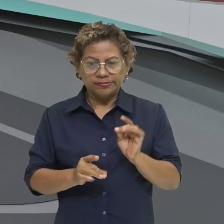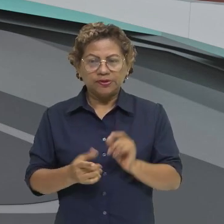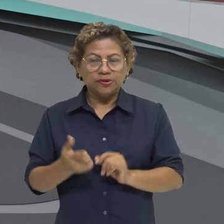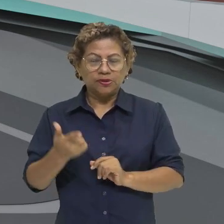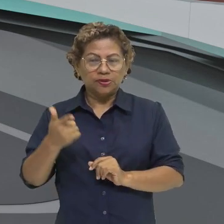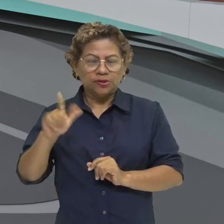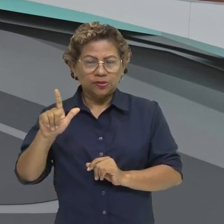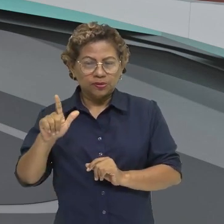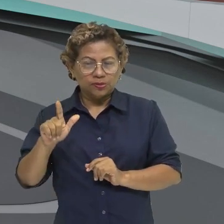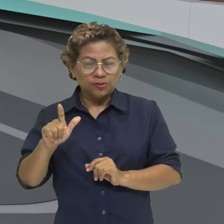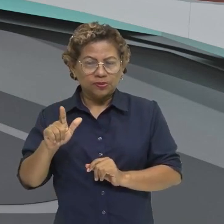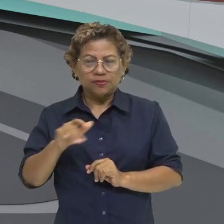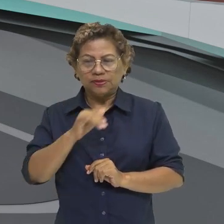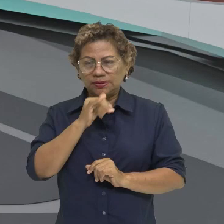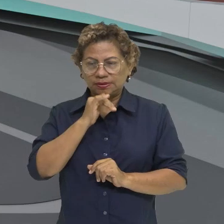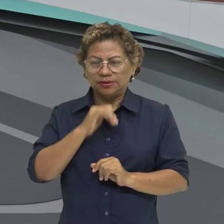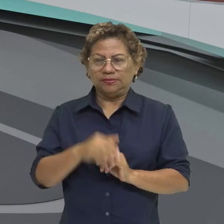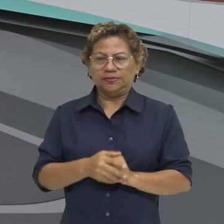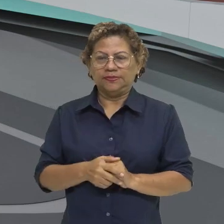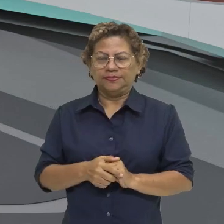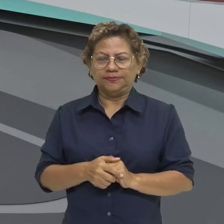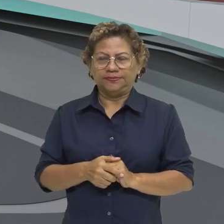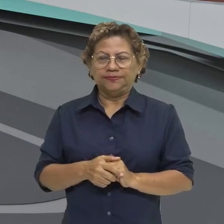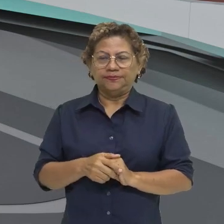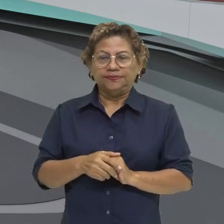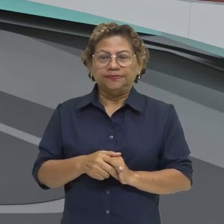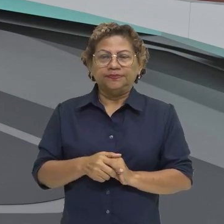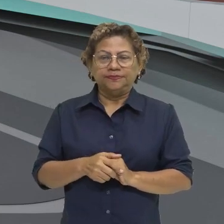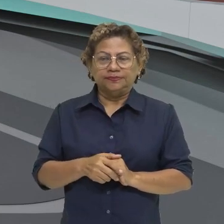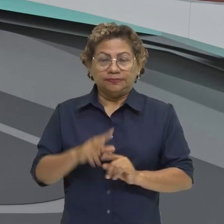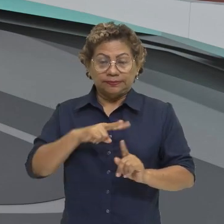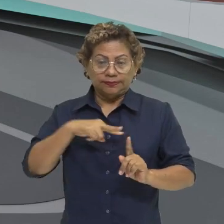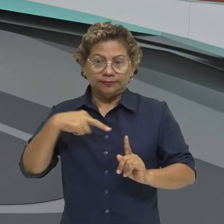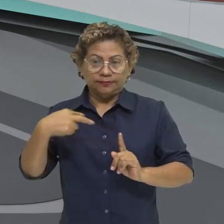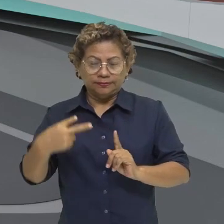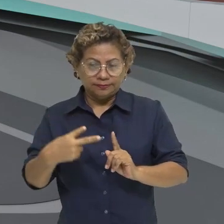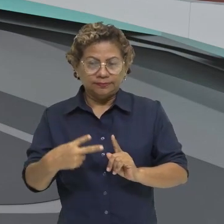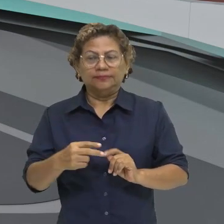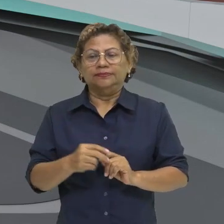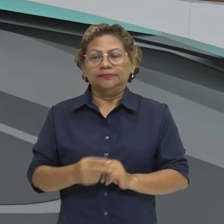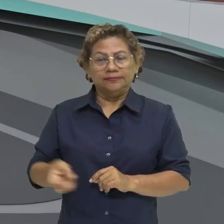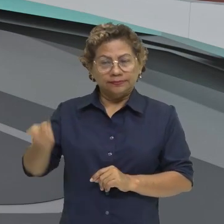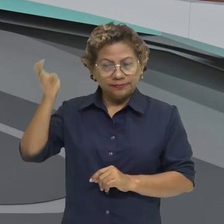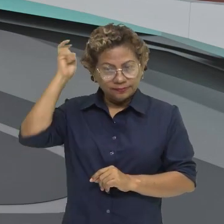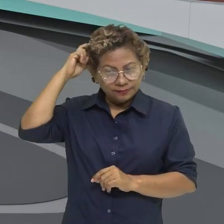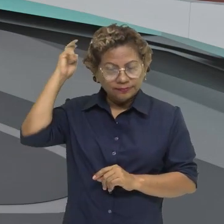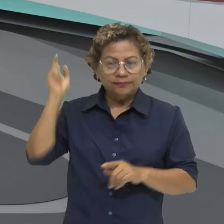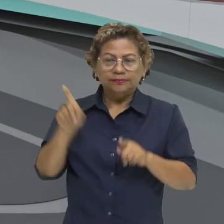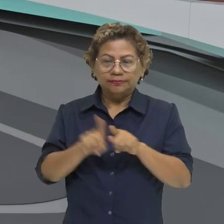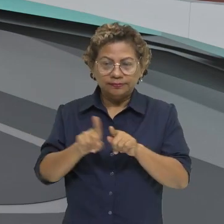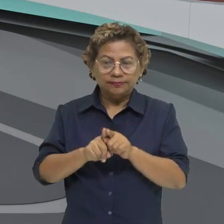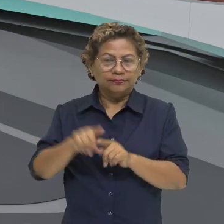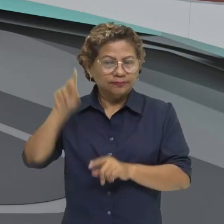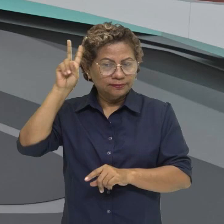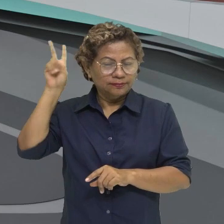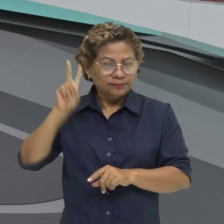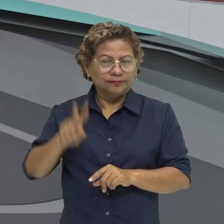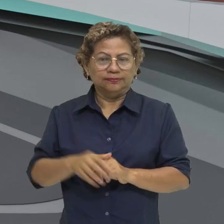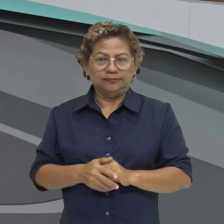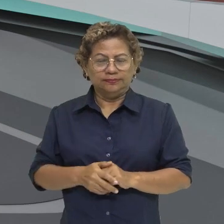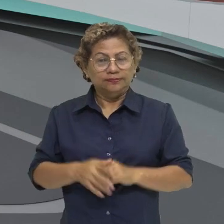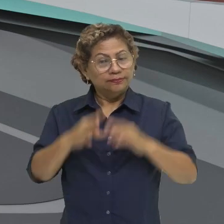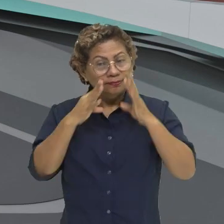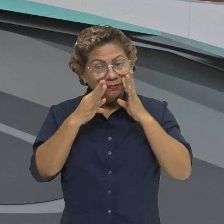de arte, como reflexo de quê? Da cultura e da história, preste